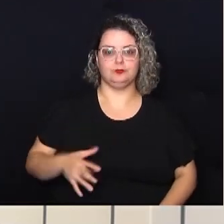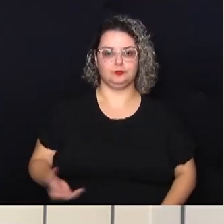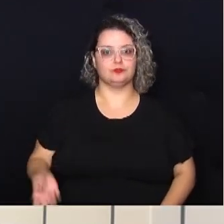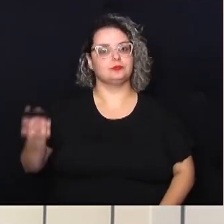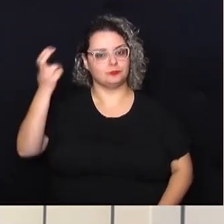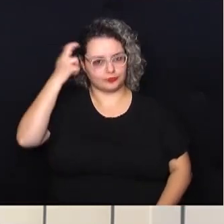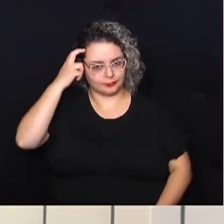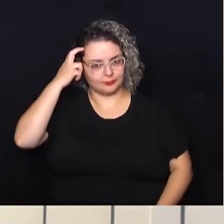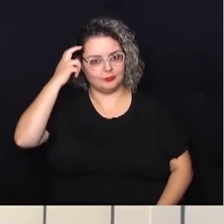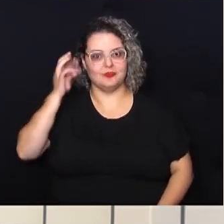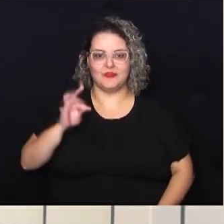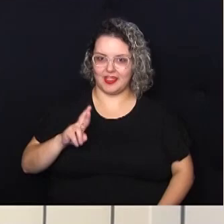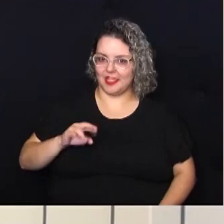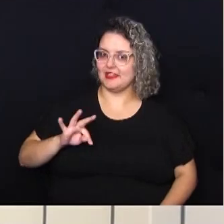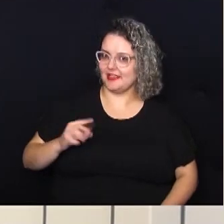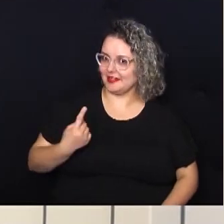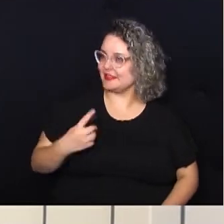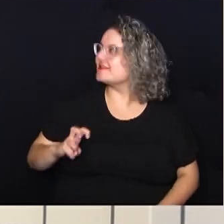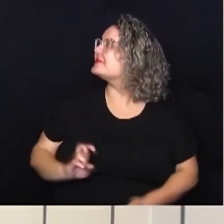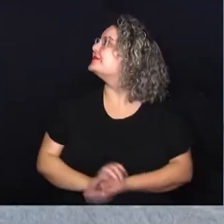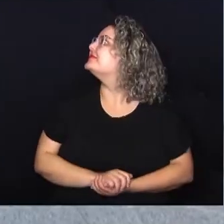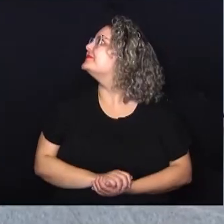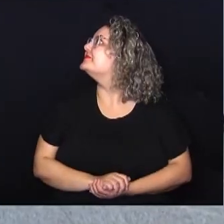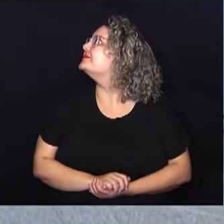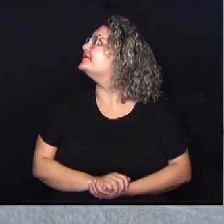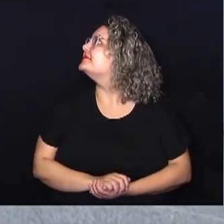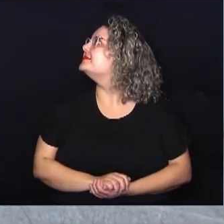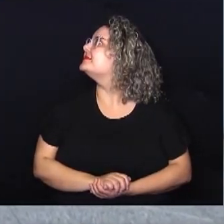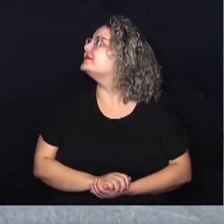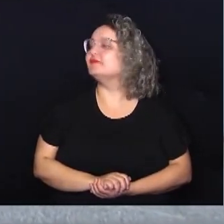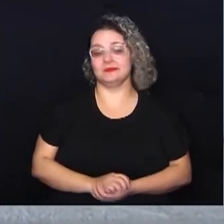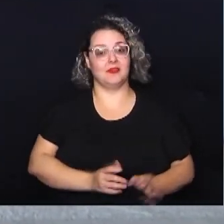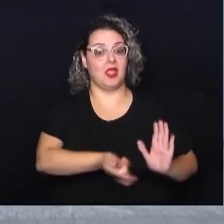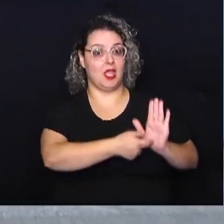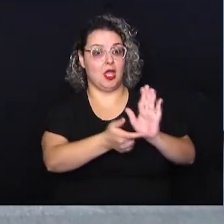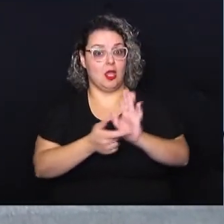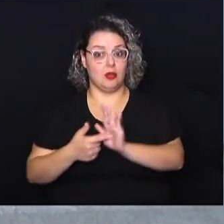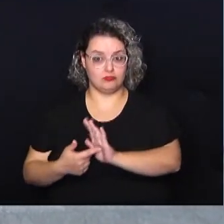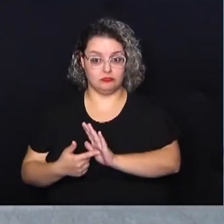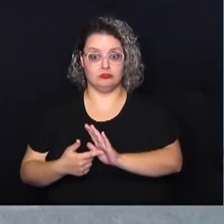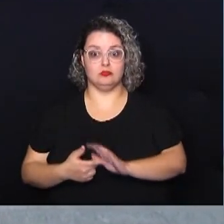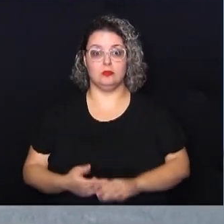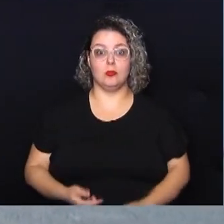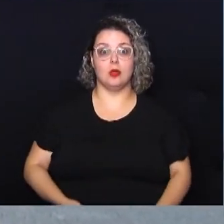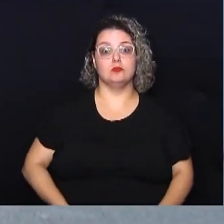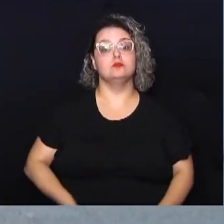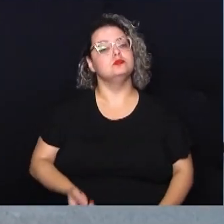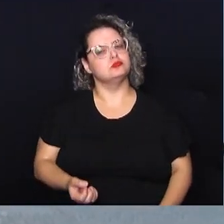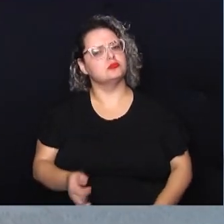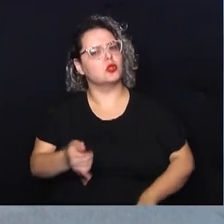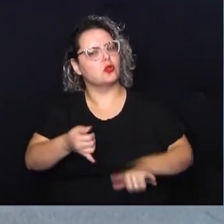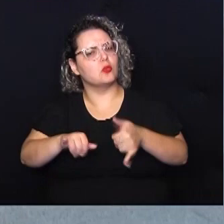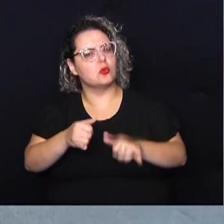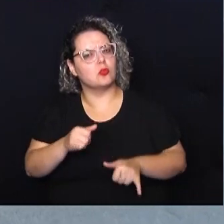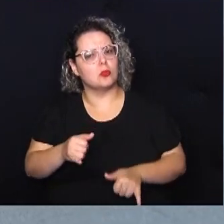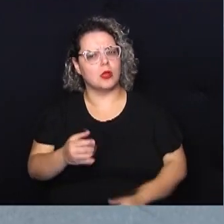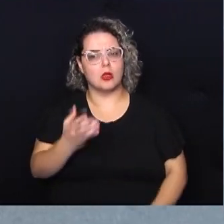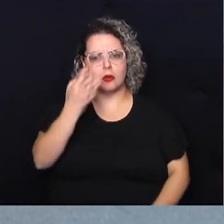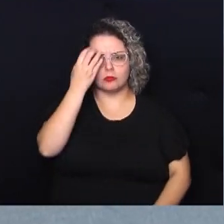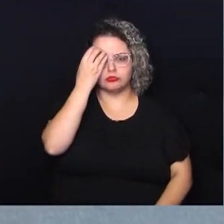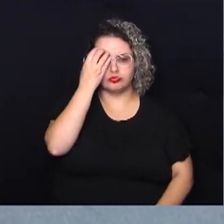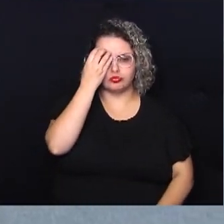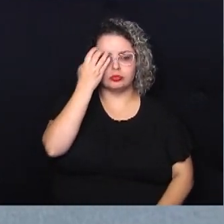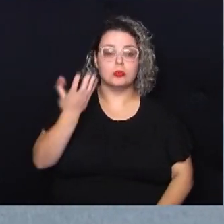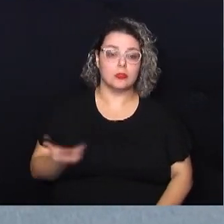TRT 15. A mostra coletiva pela excitação de um químico caolho está no